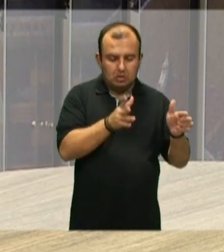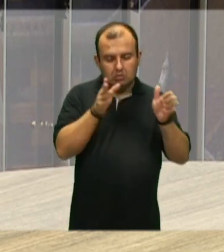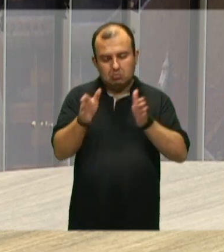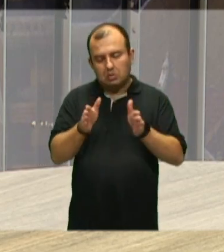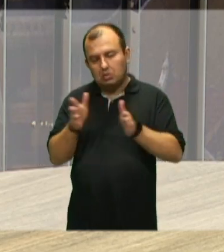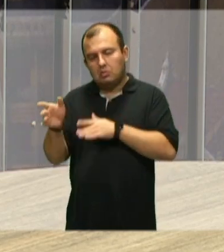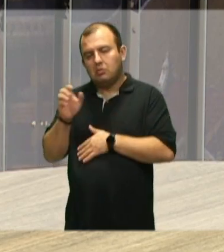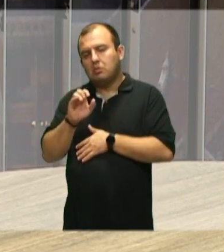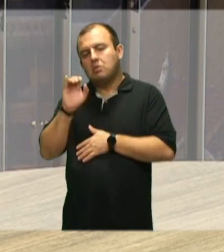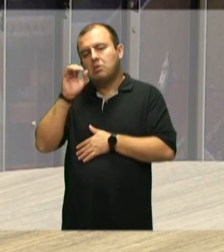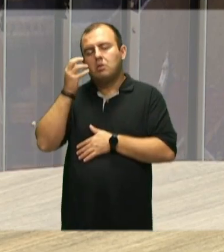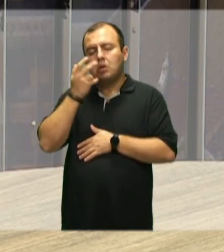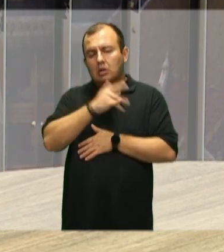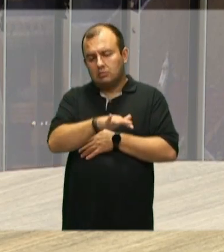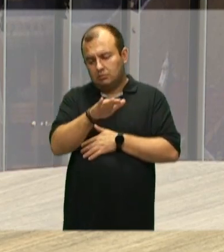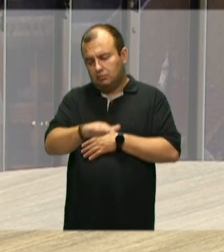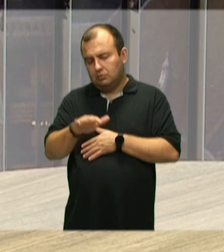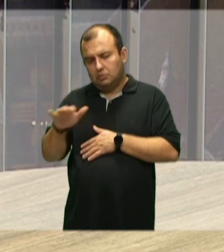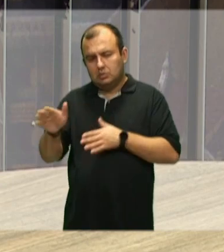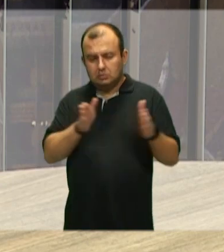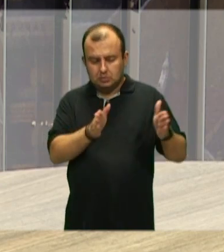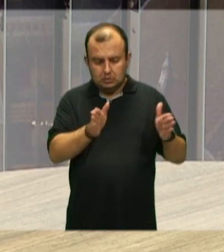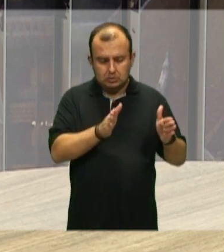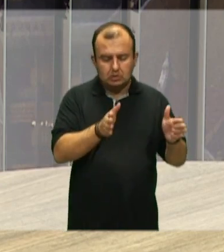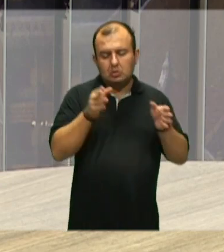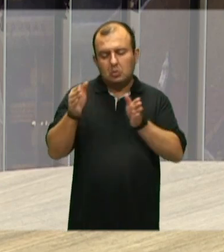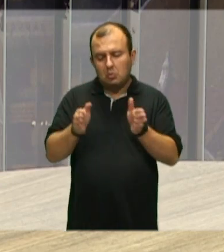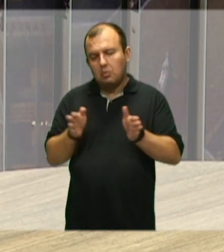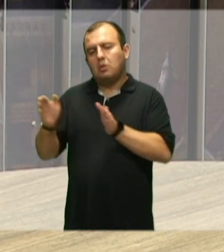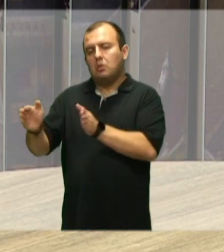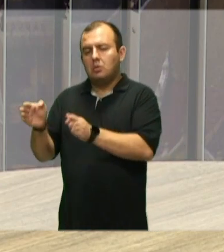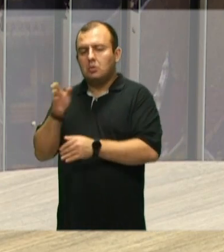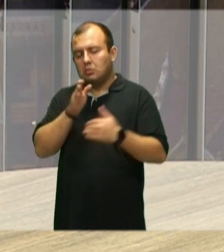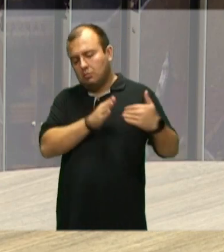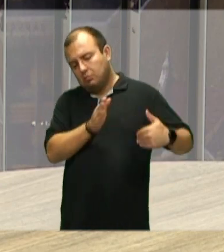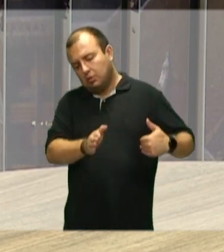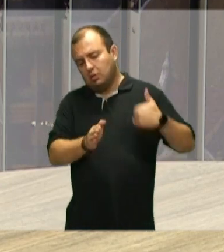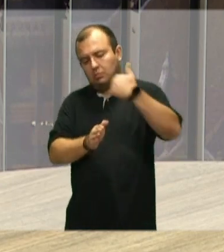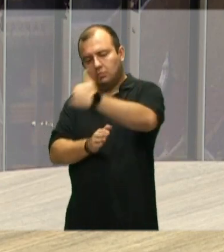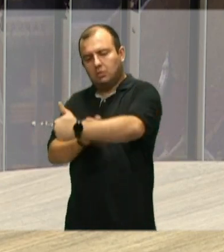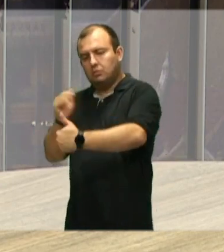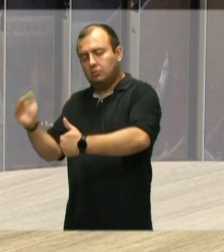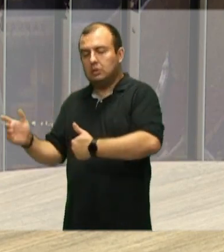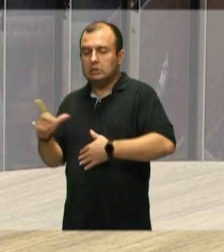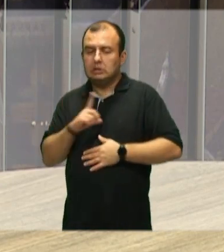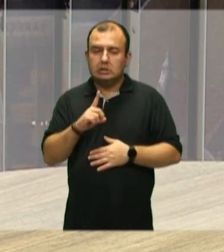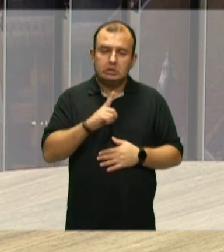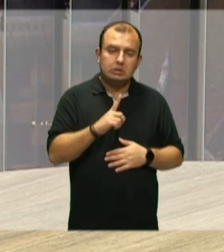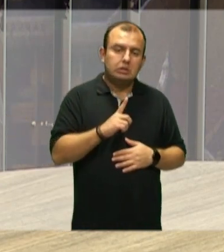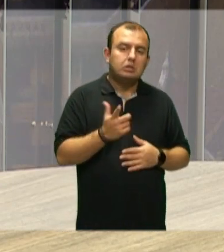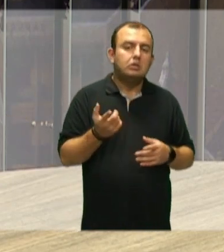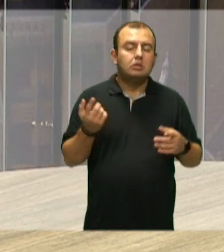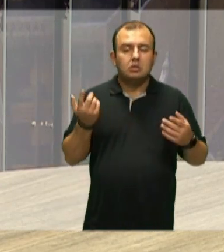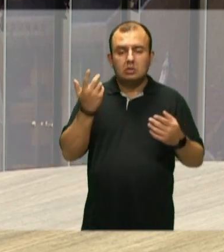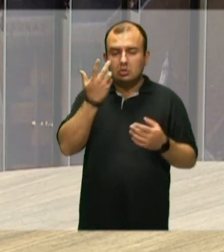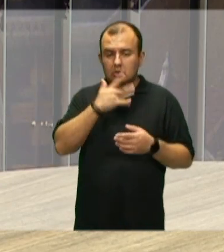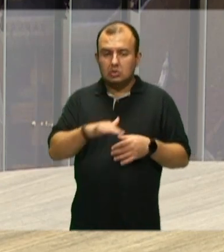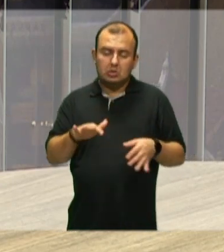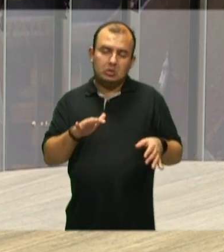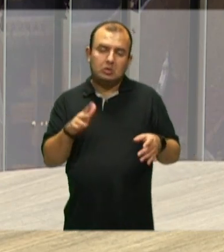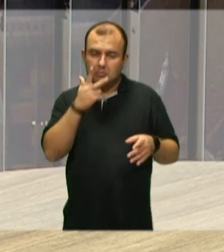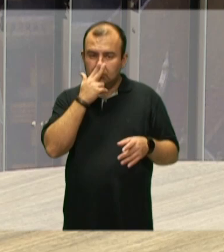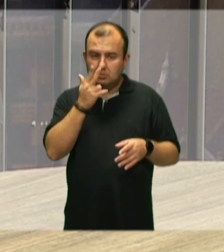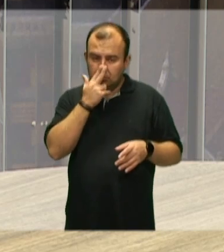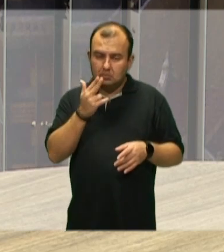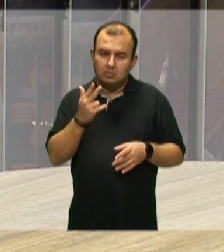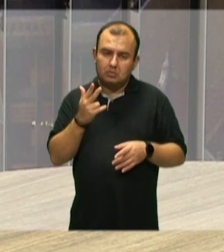também, ela tem várias, né, faixas etárias e várias etapas também, justamente pelo pejorativo, né? Infantil como se fosse,